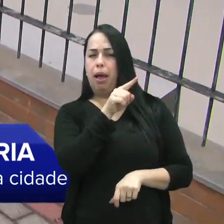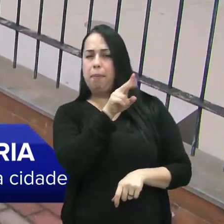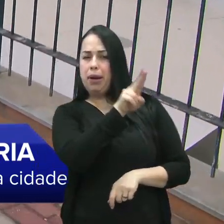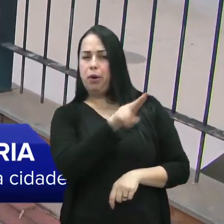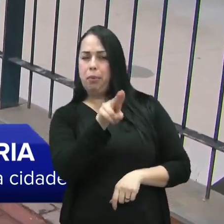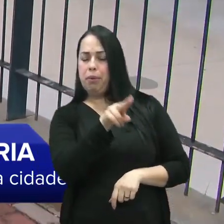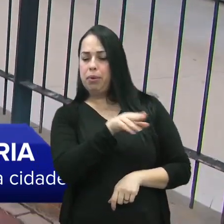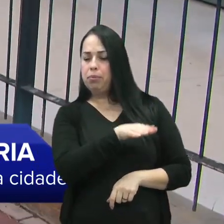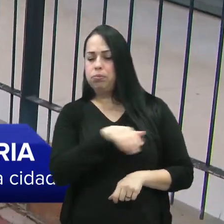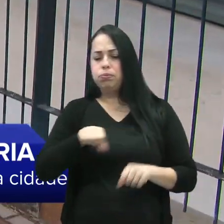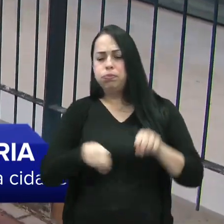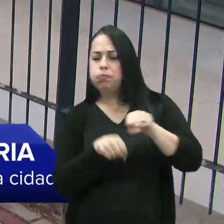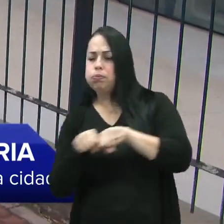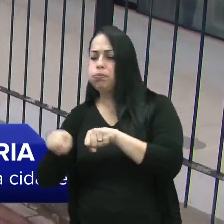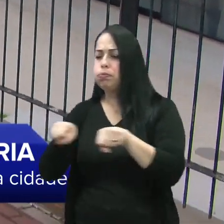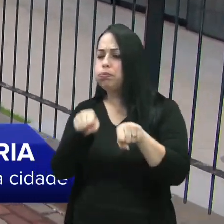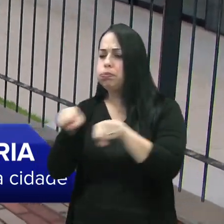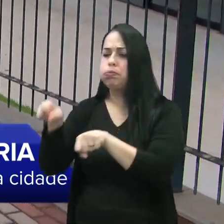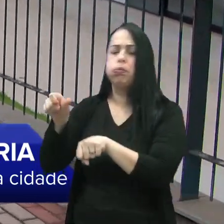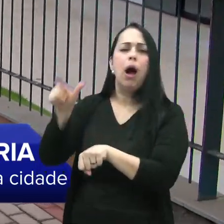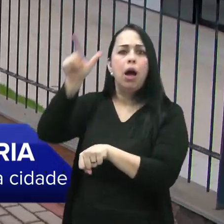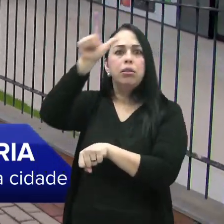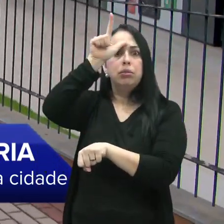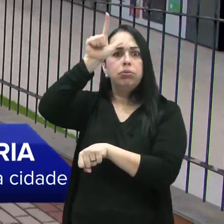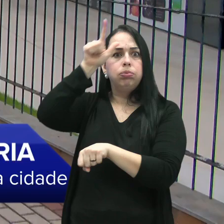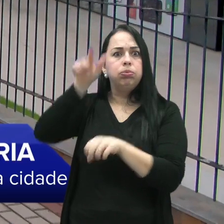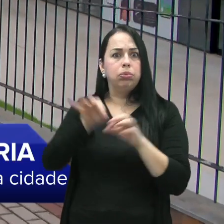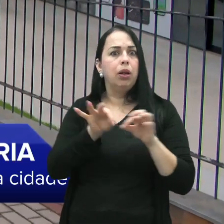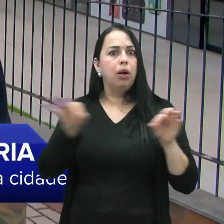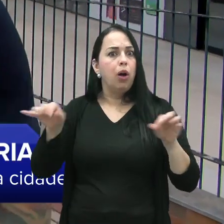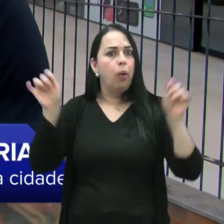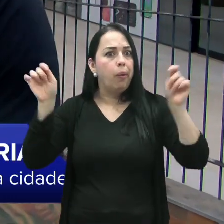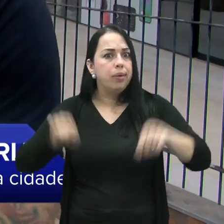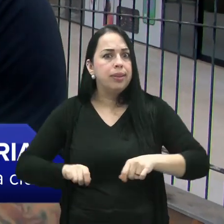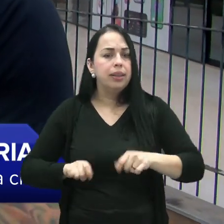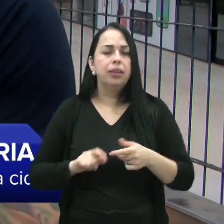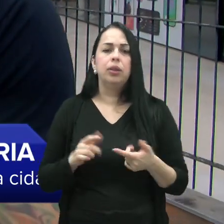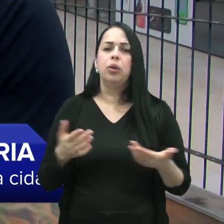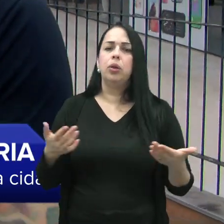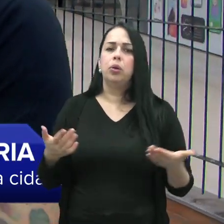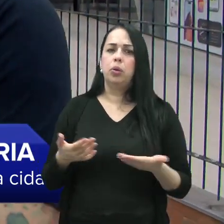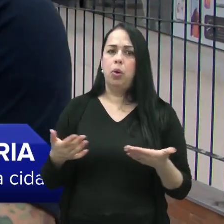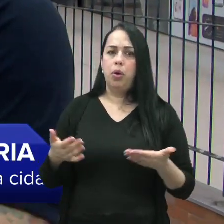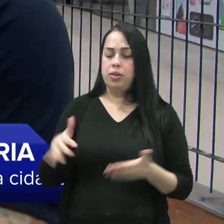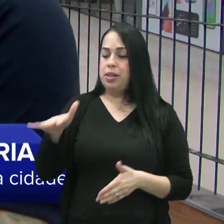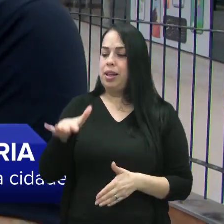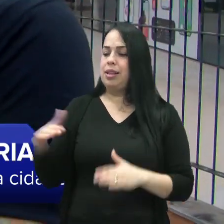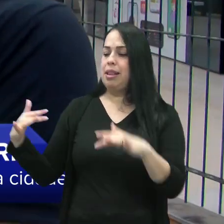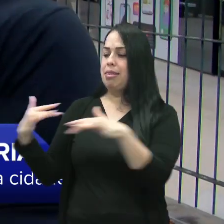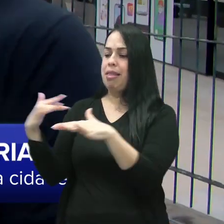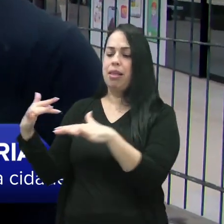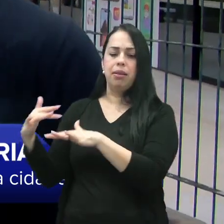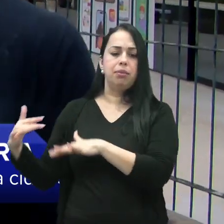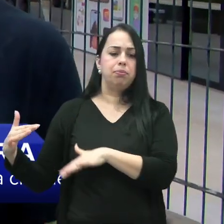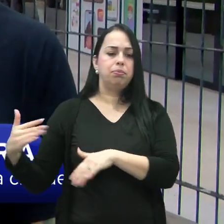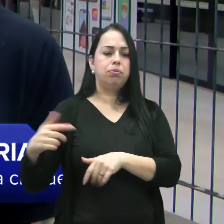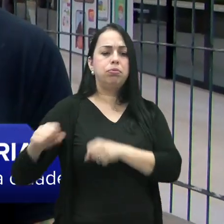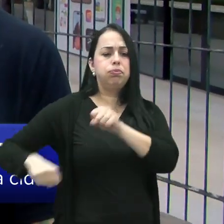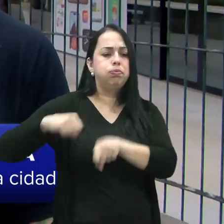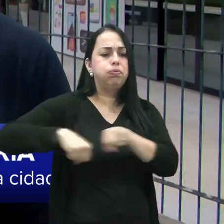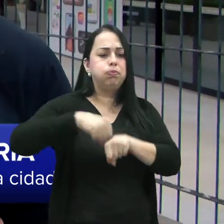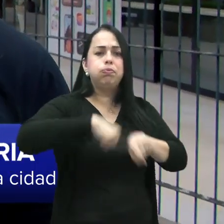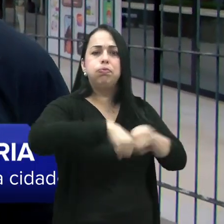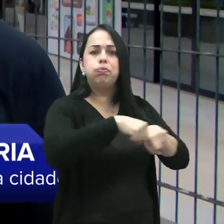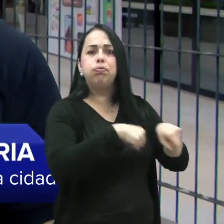do Urbanova e chegar ao Campos Alemães todo por sistema cicloviário. Hoje em dia você consegue sair da região central de São José e ir para Jacareí,